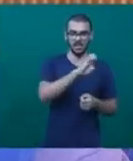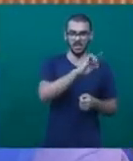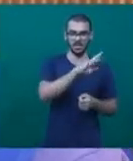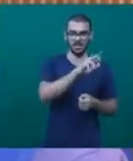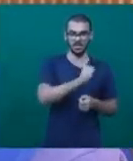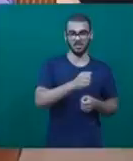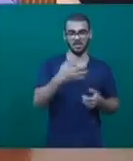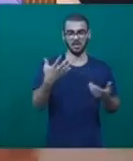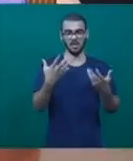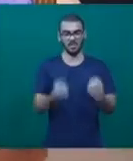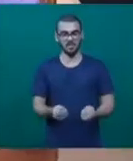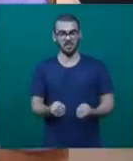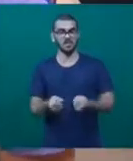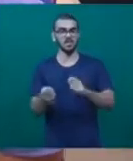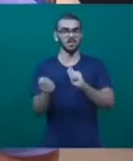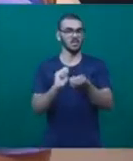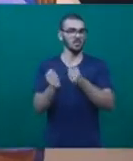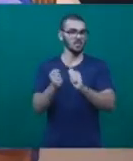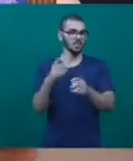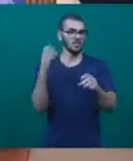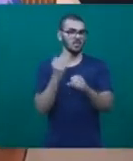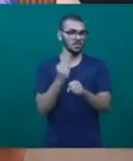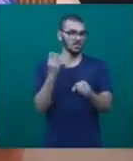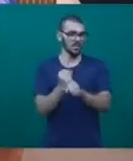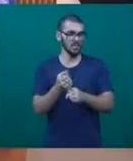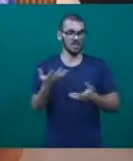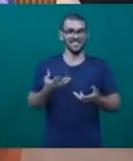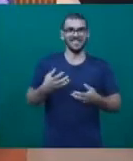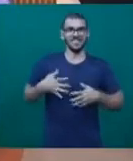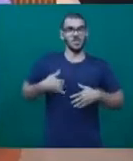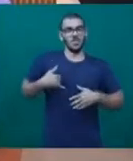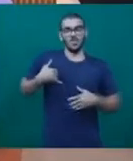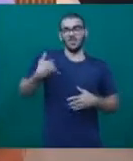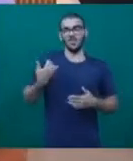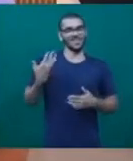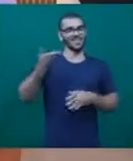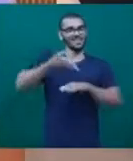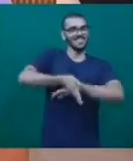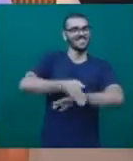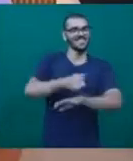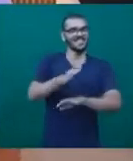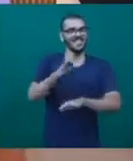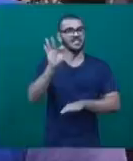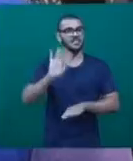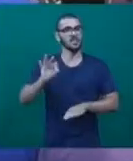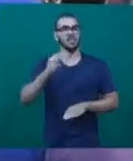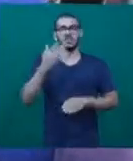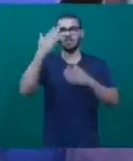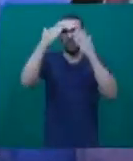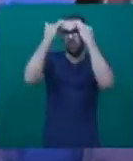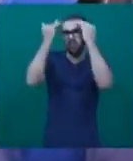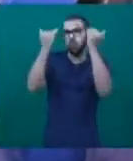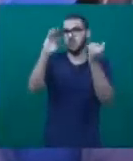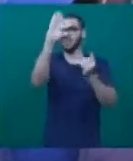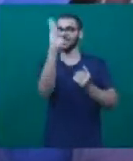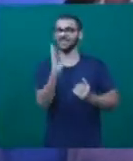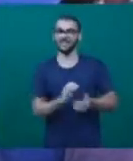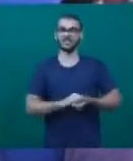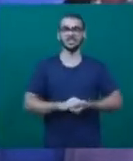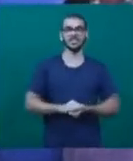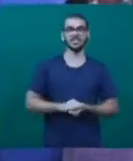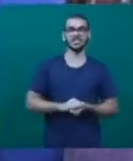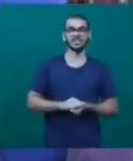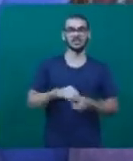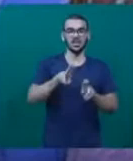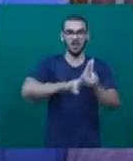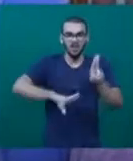Ciências Contábeis. Está orgulhoso em ingressar em uma universidade de reconhecimento nacional. A UFO me motivou porque ela